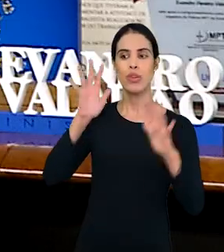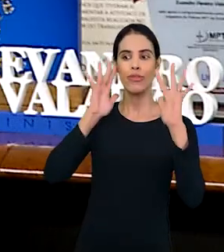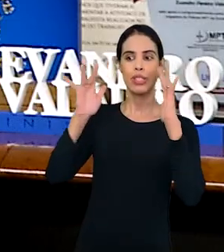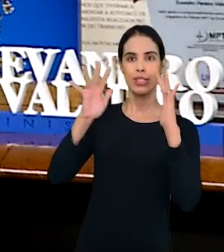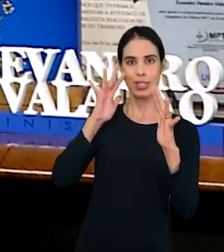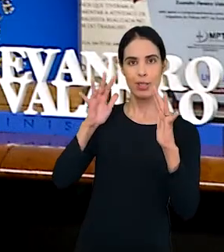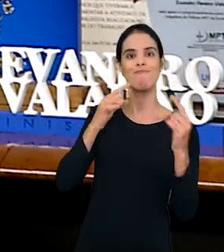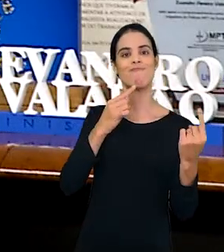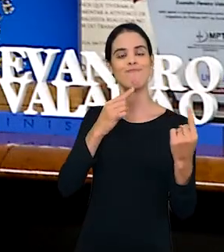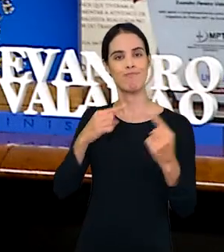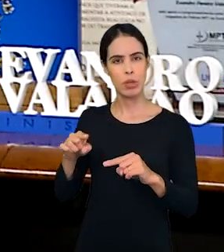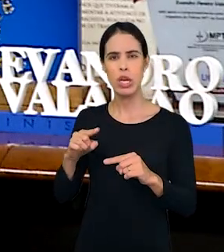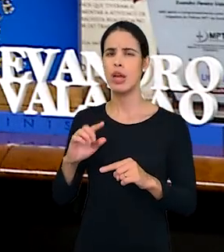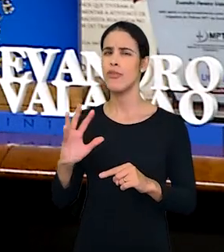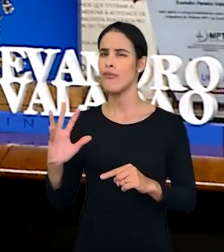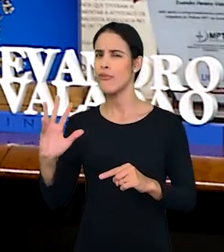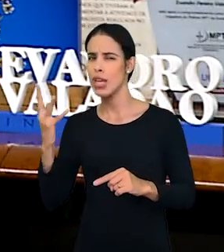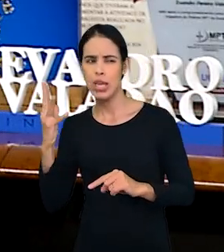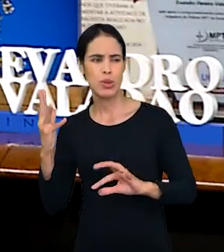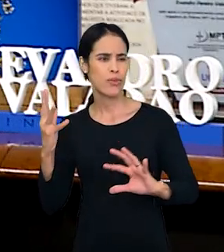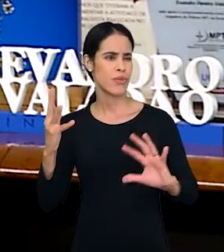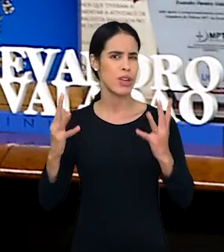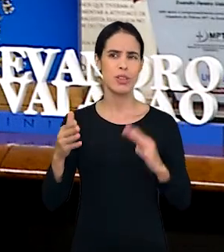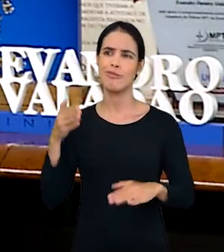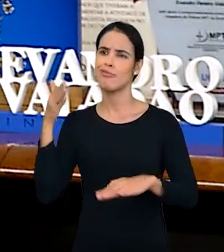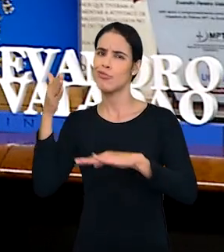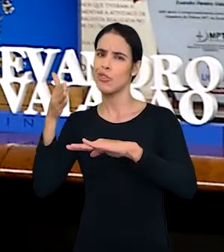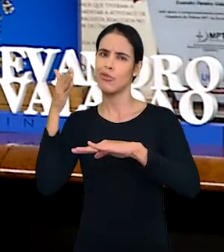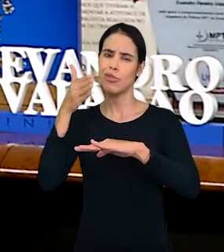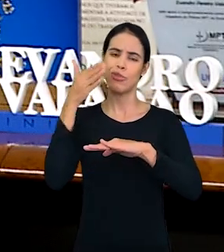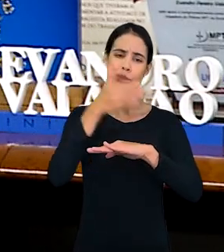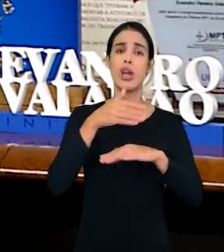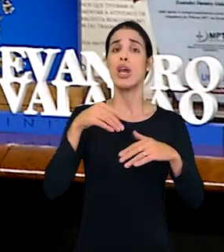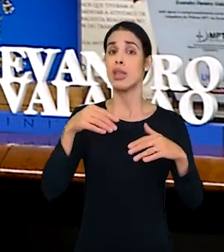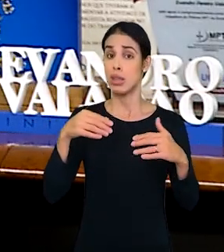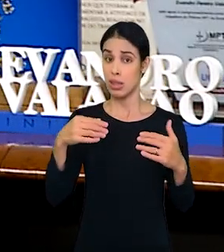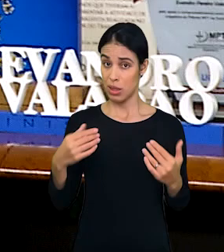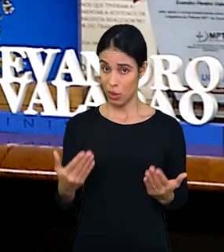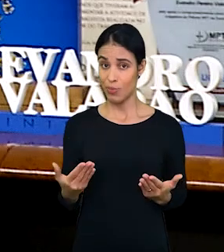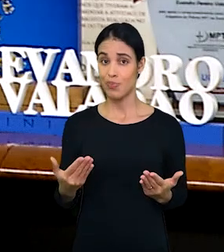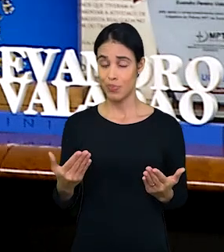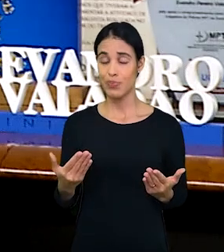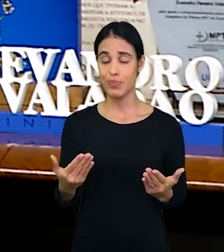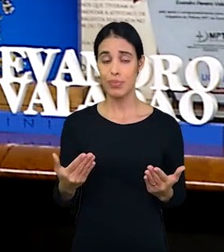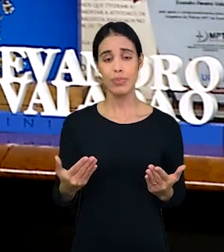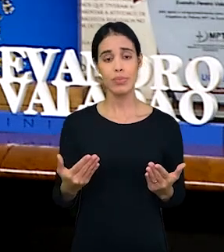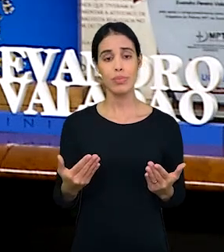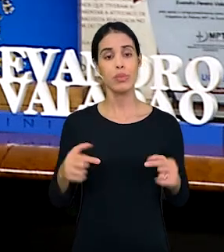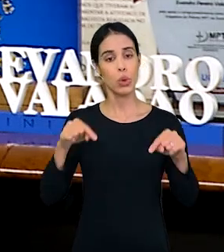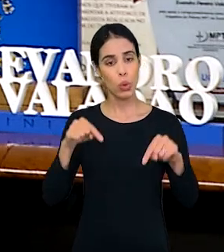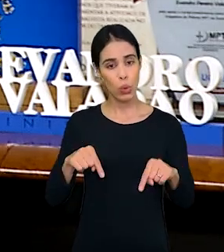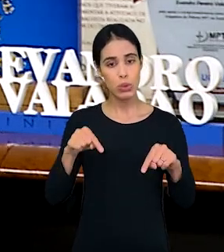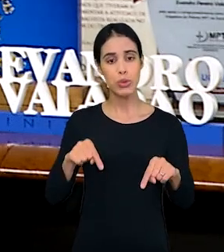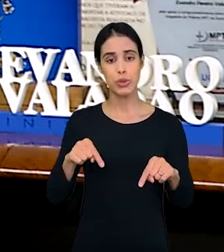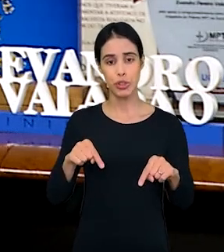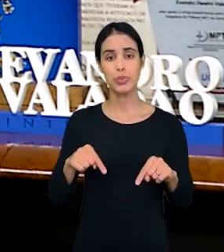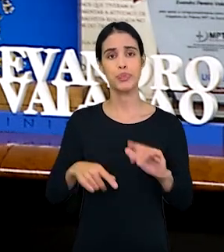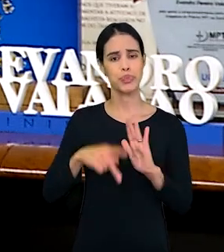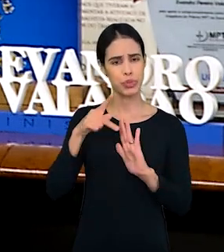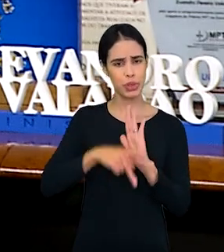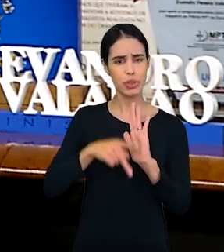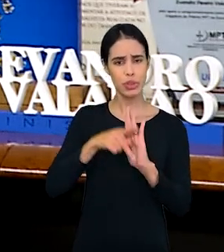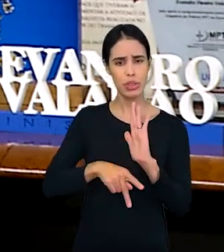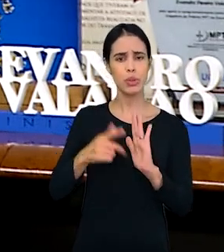fizemos vários eventos de conscientização. A Justiça do Trabalho ela tem uma capacidade